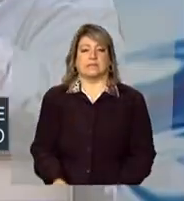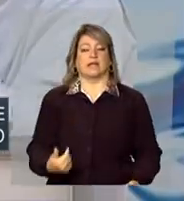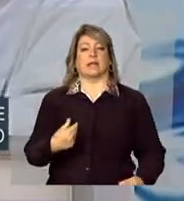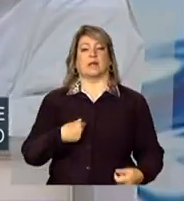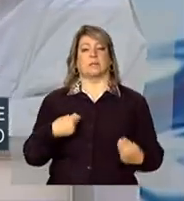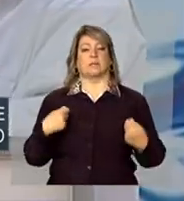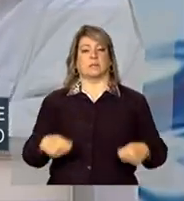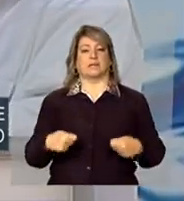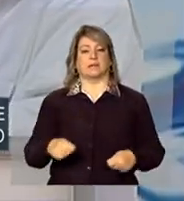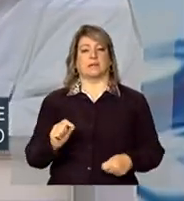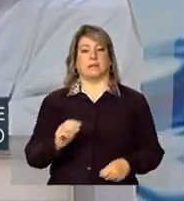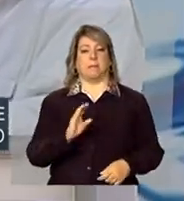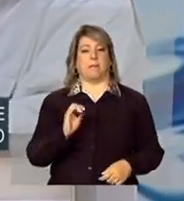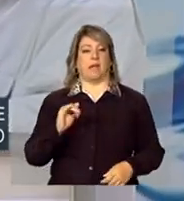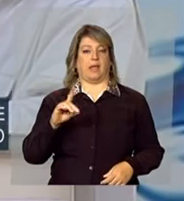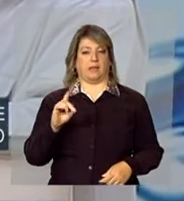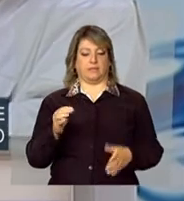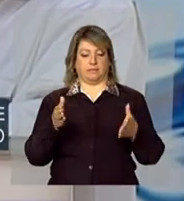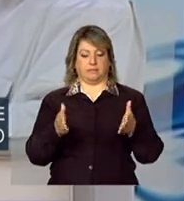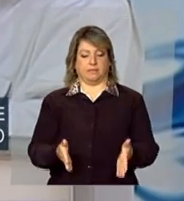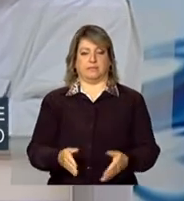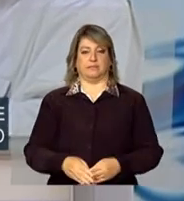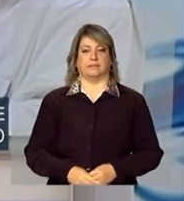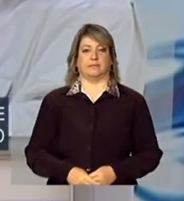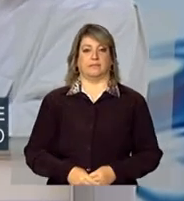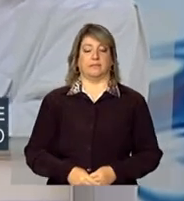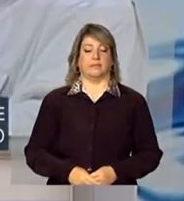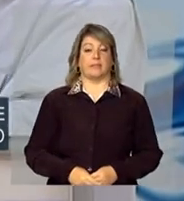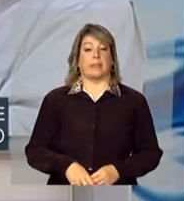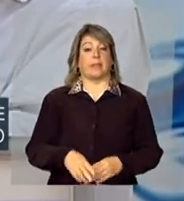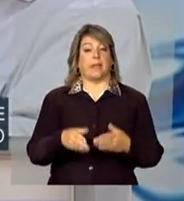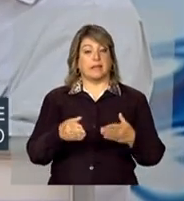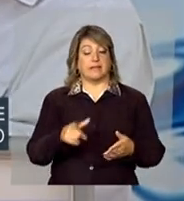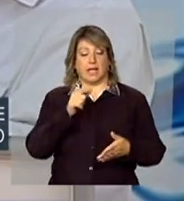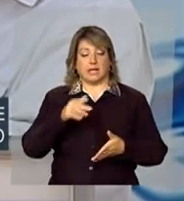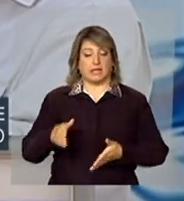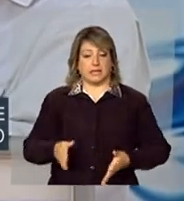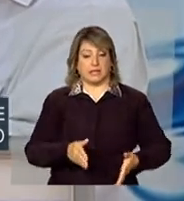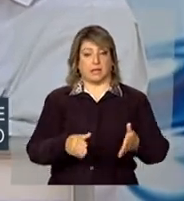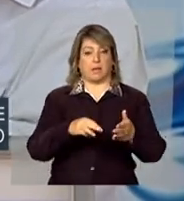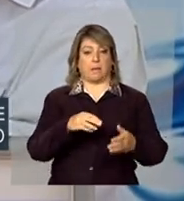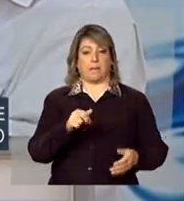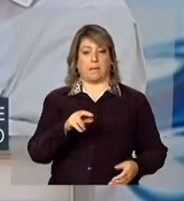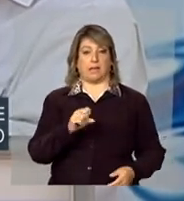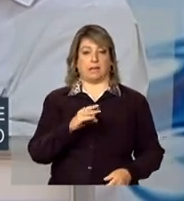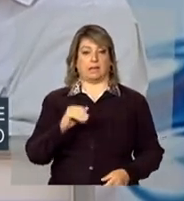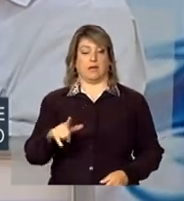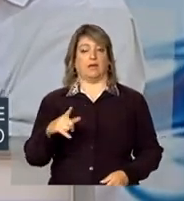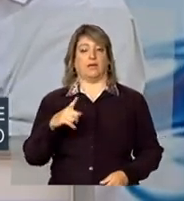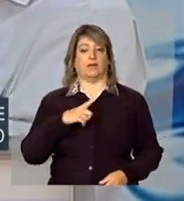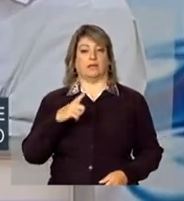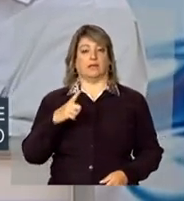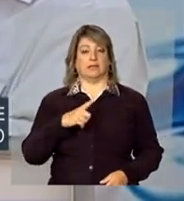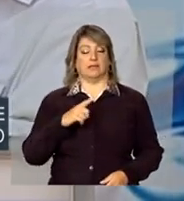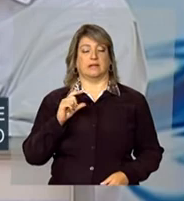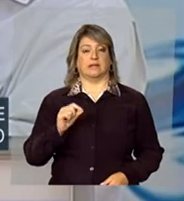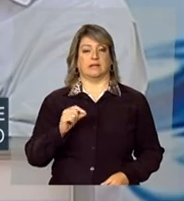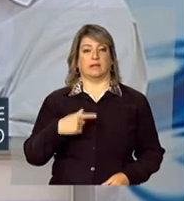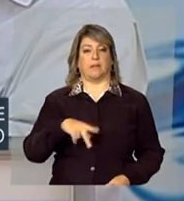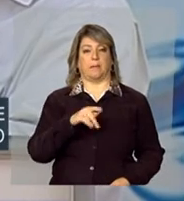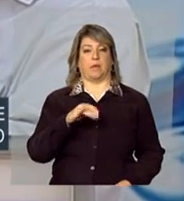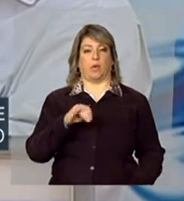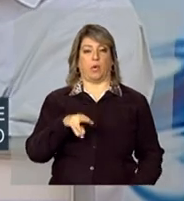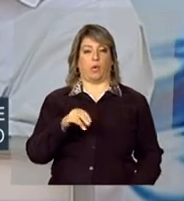preciso ser barrado. Pois é assim que o rio Marçal, que vem das quebradas da nossa querida Pio